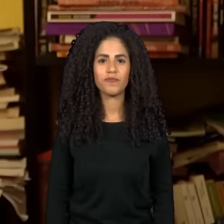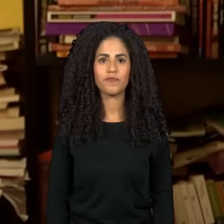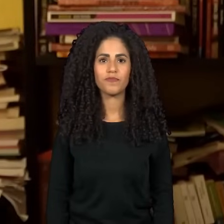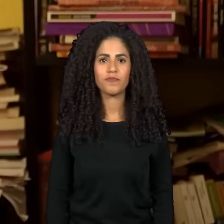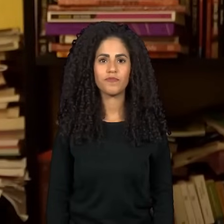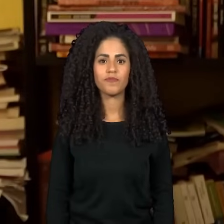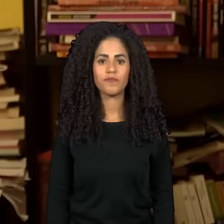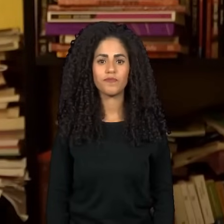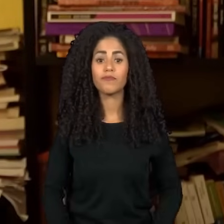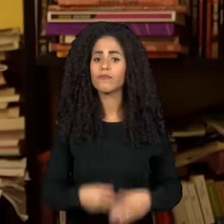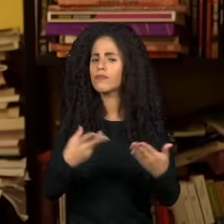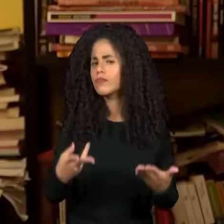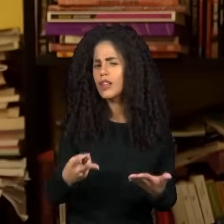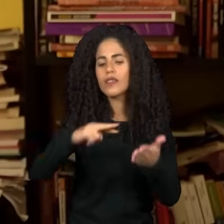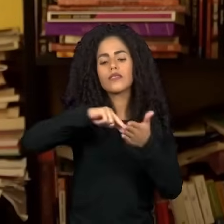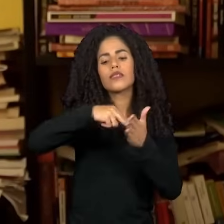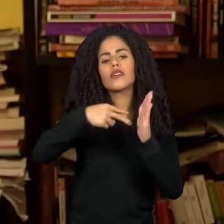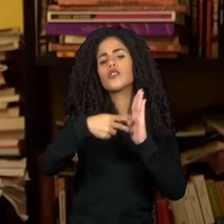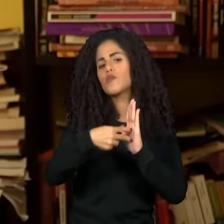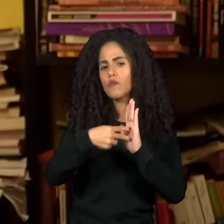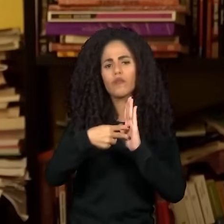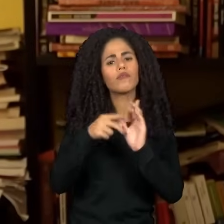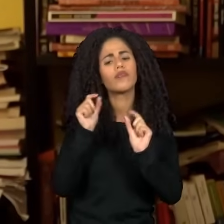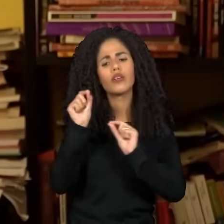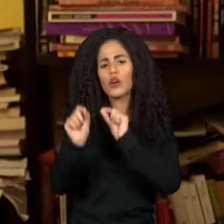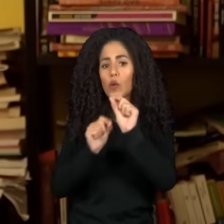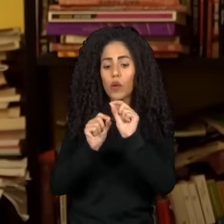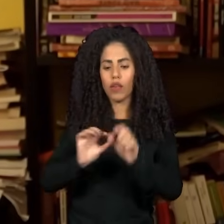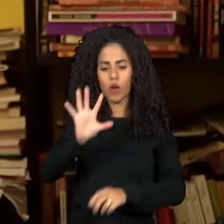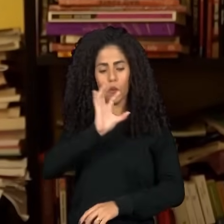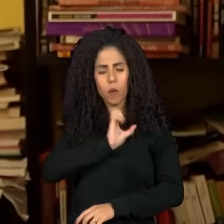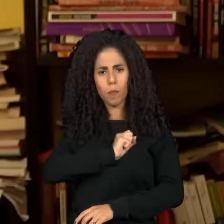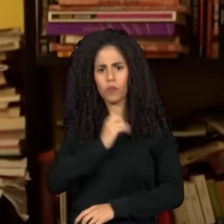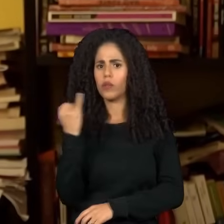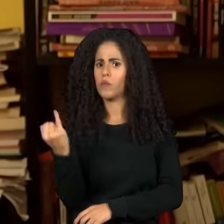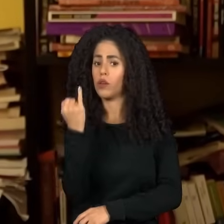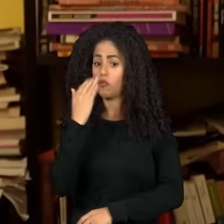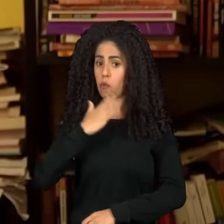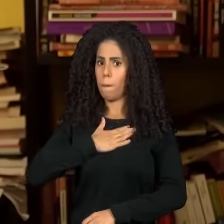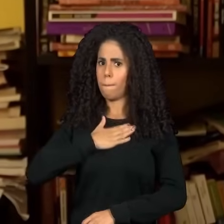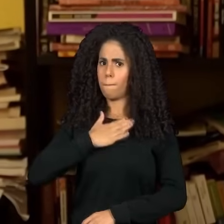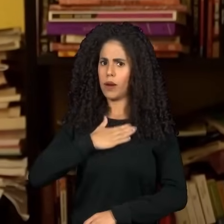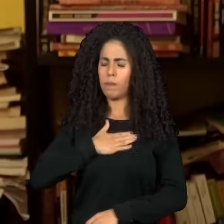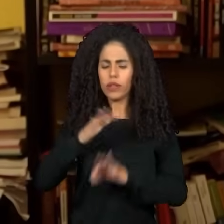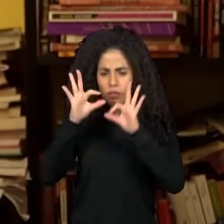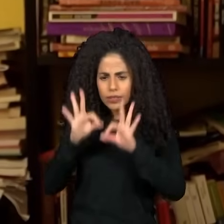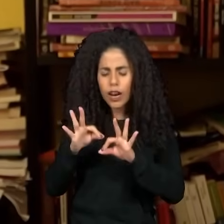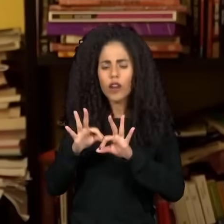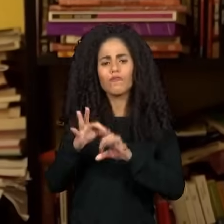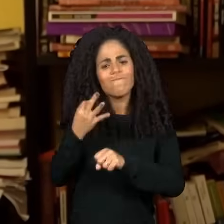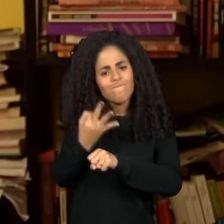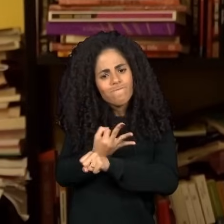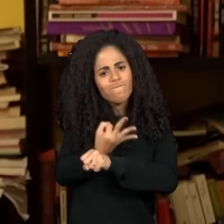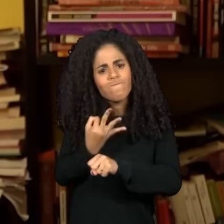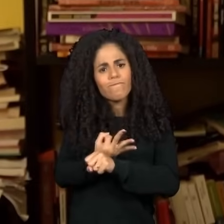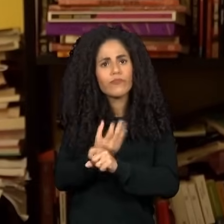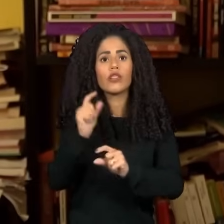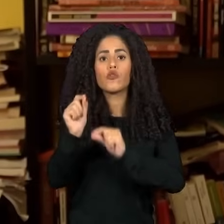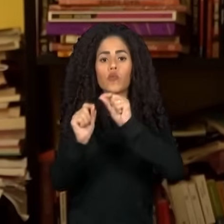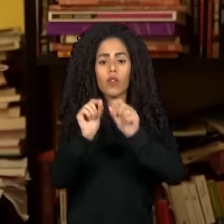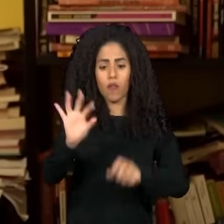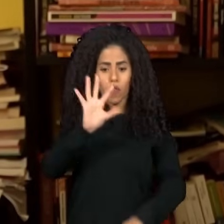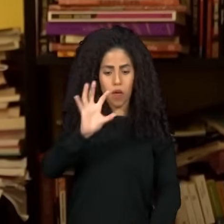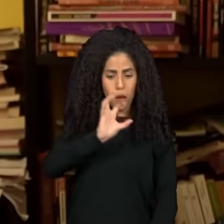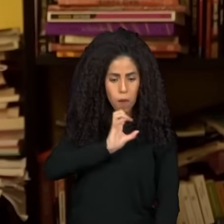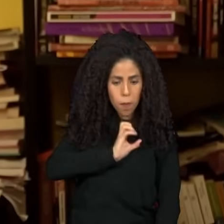Uma definição de amor que eu considero muito importante, muito consistente, é considerar o amor como